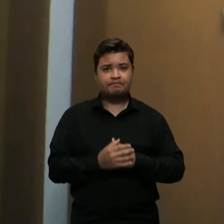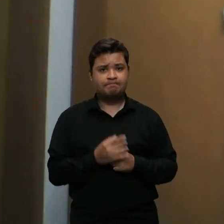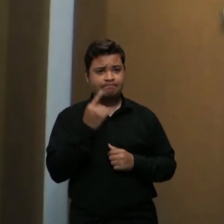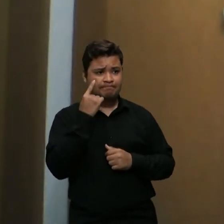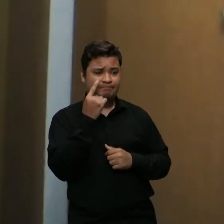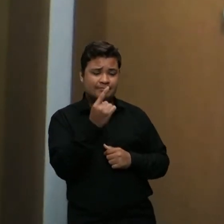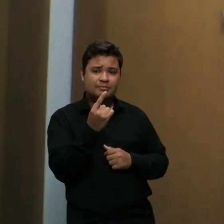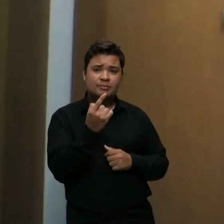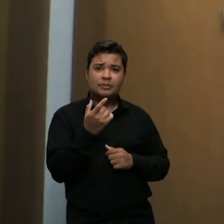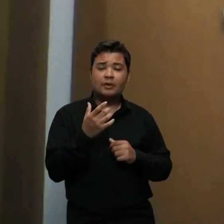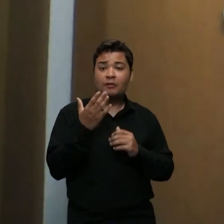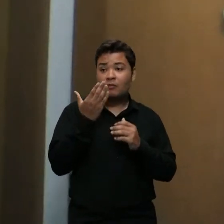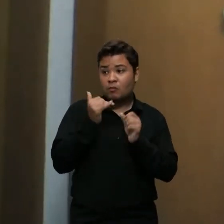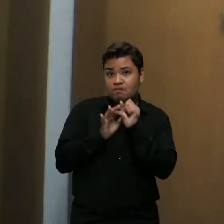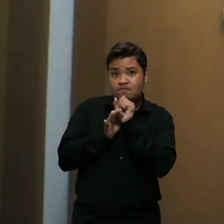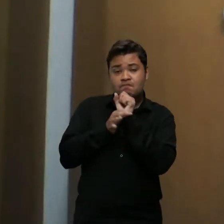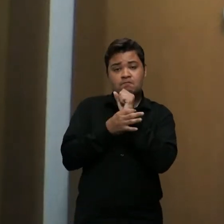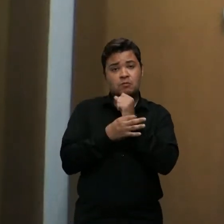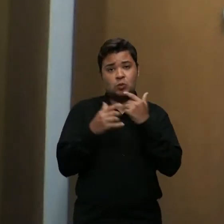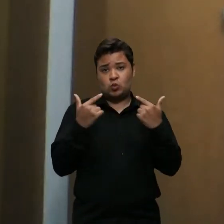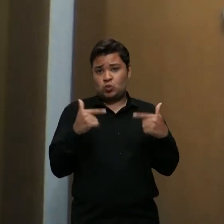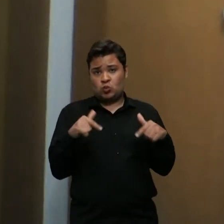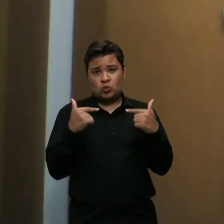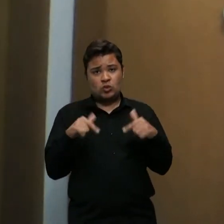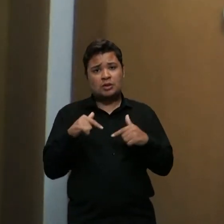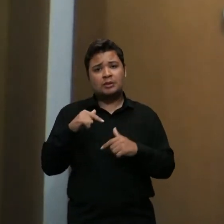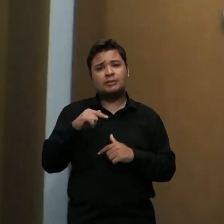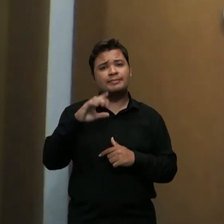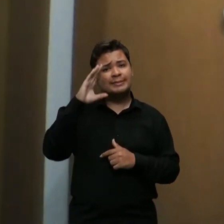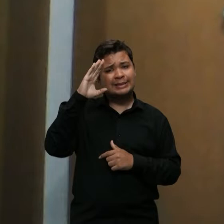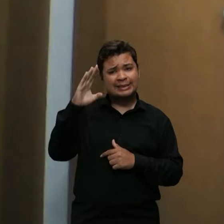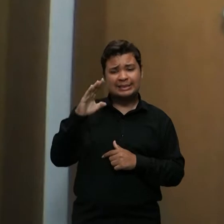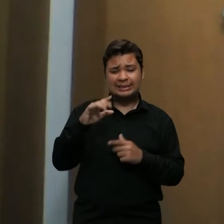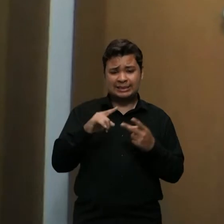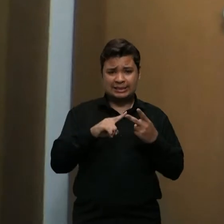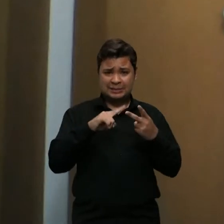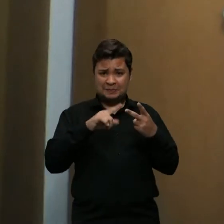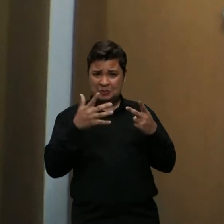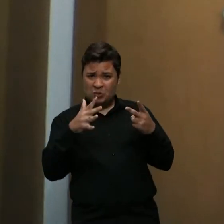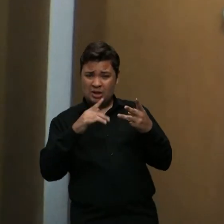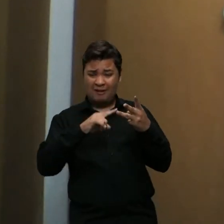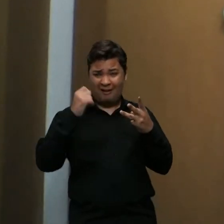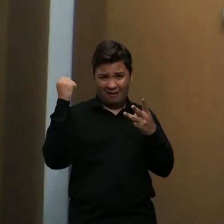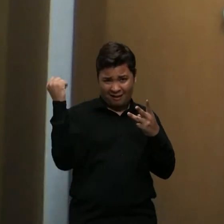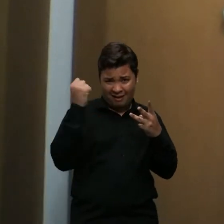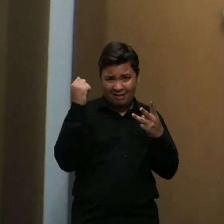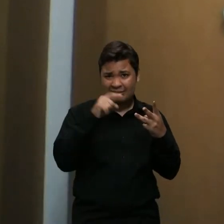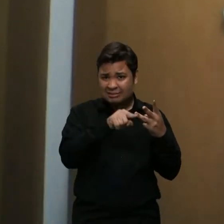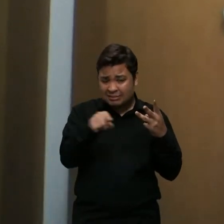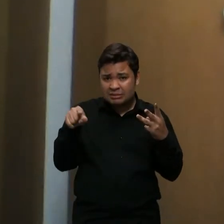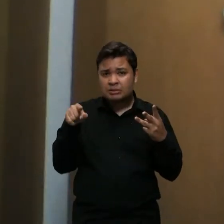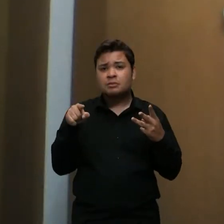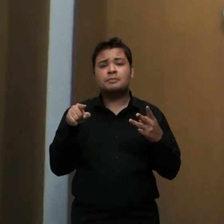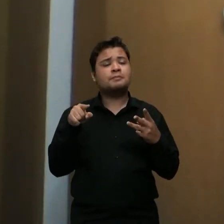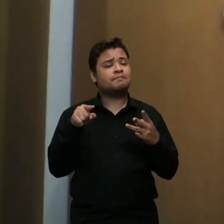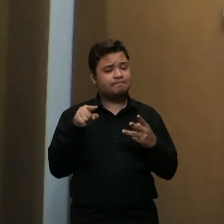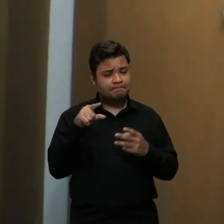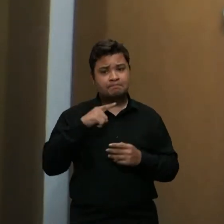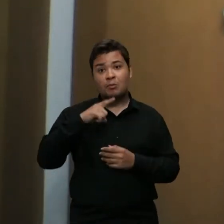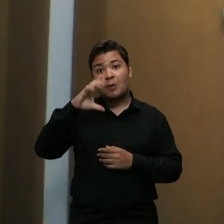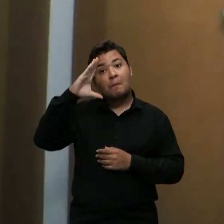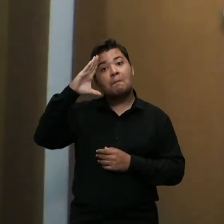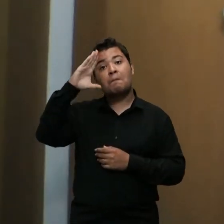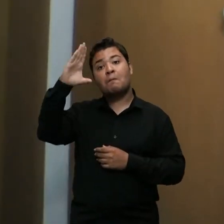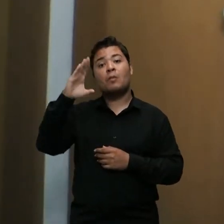alimentar, considerando principalmente as formas mais severas, que é a moderada e a grave, elas estão principalmente